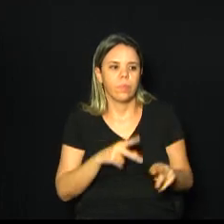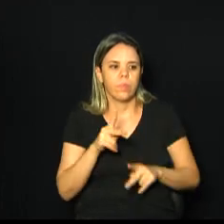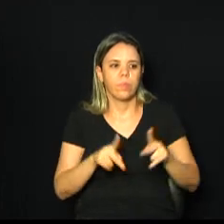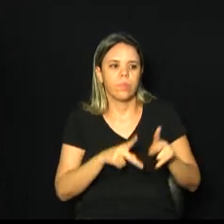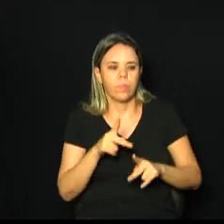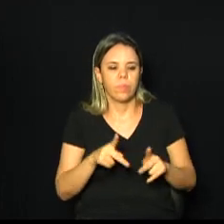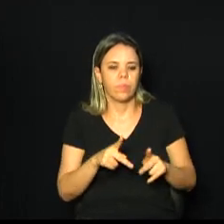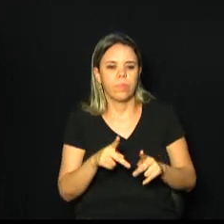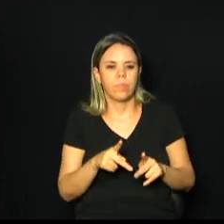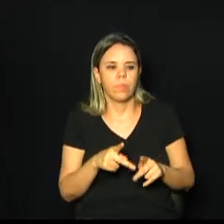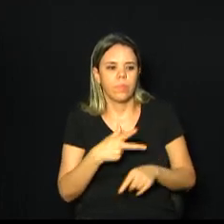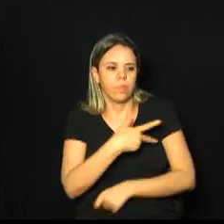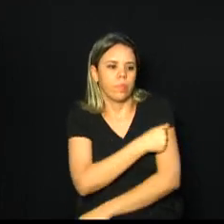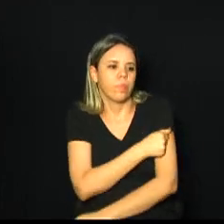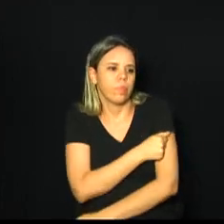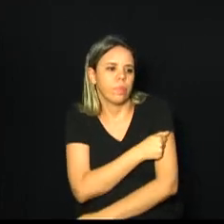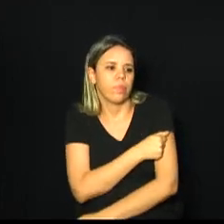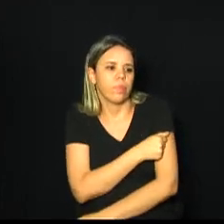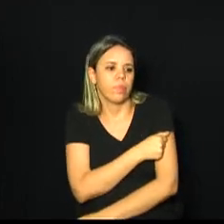que tomaram a vacina